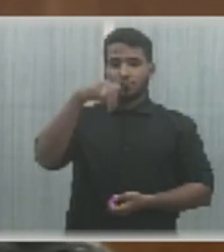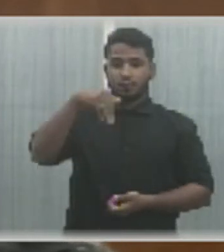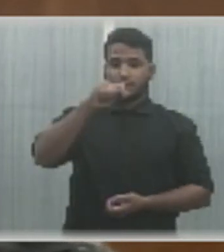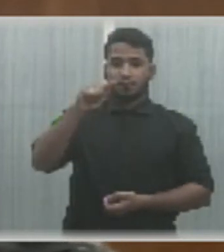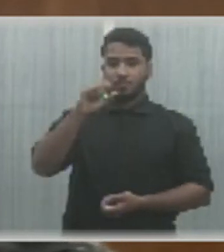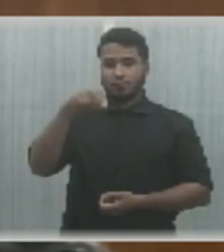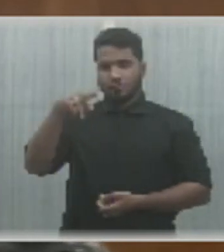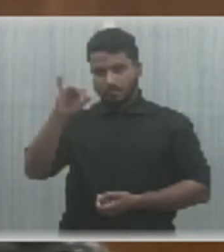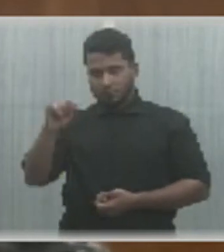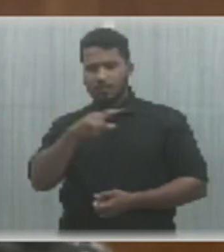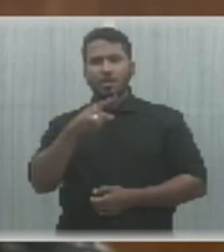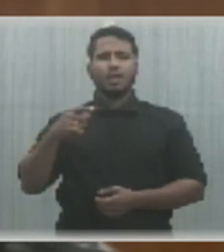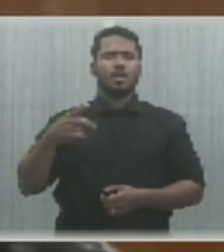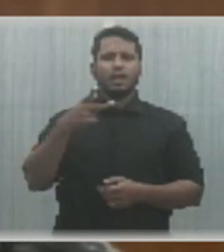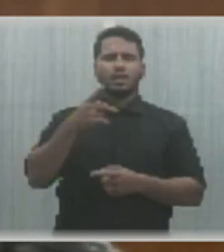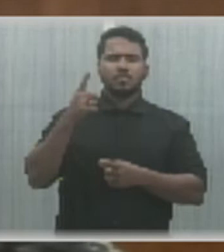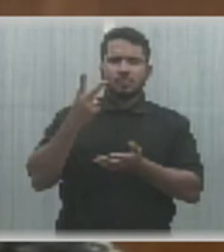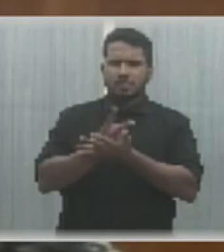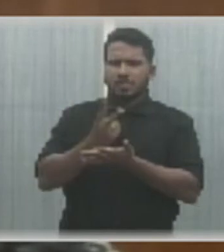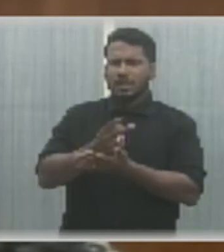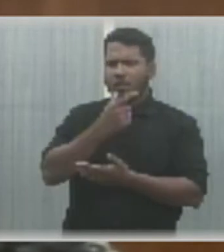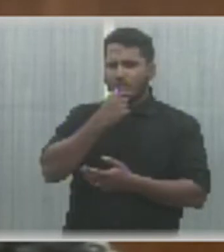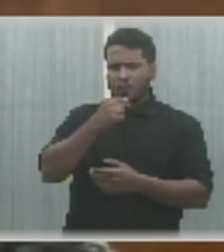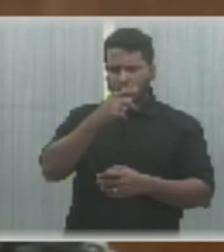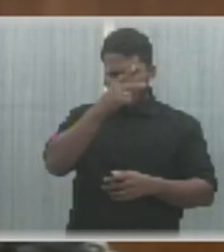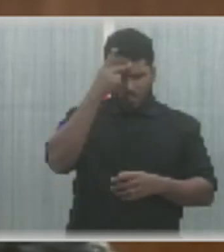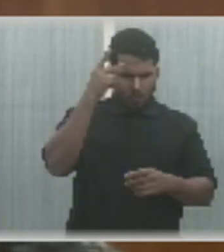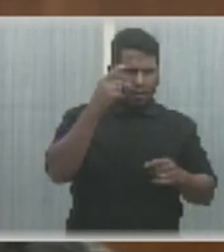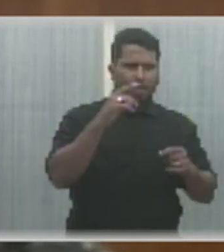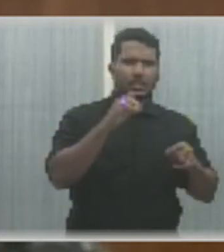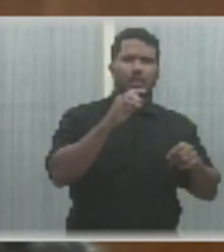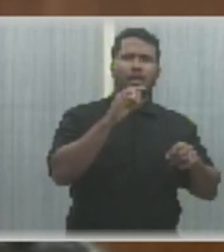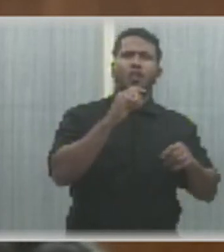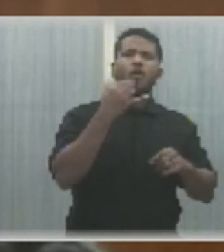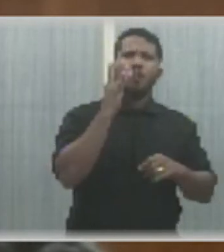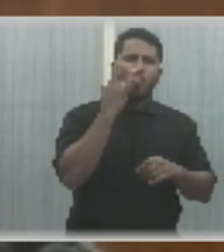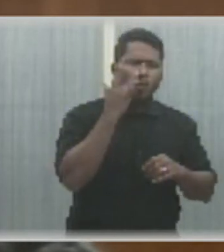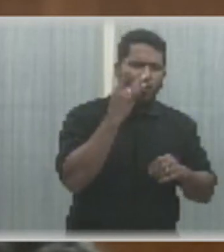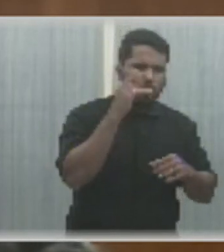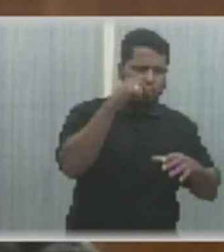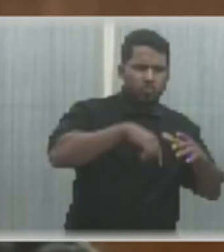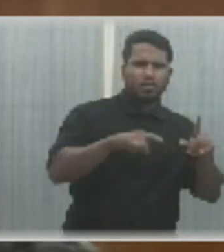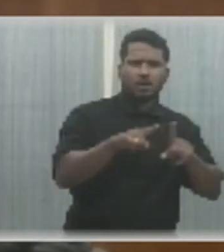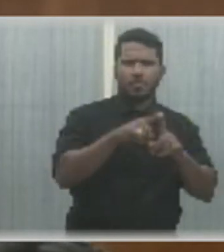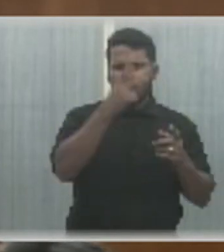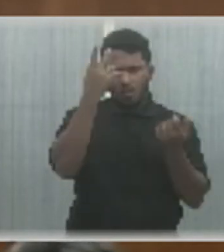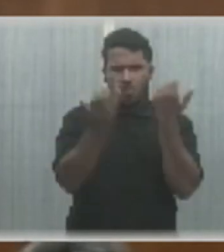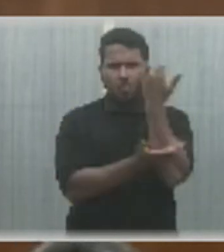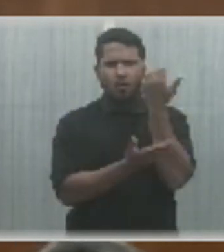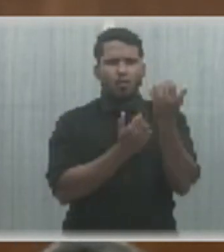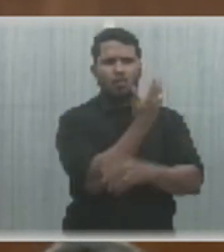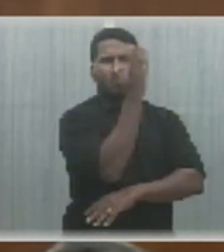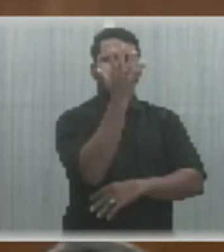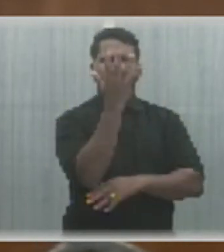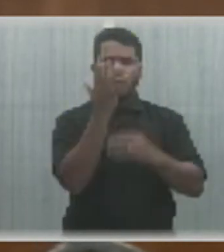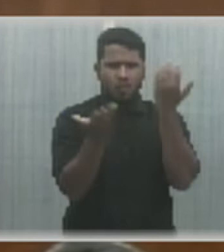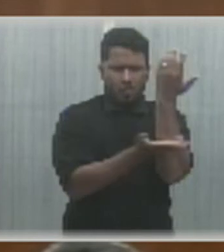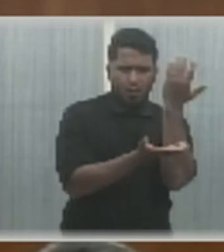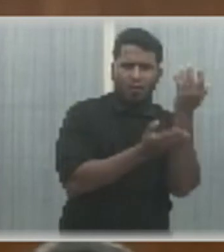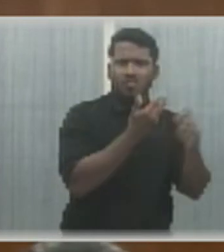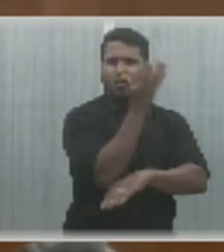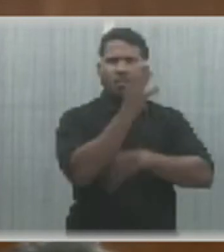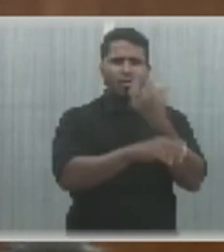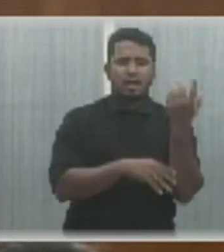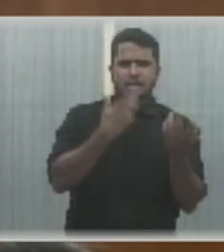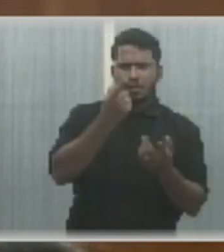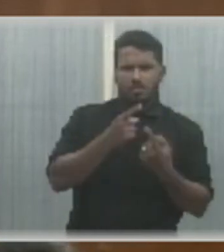ameaças de garimpeiros, de madeireiros e de outros de outros tipos de